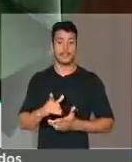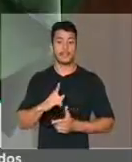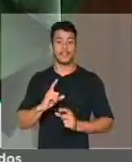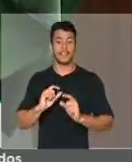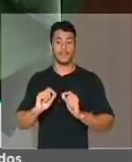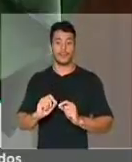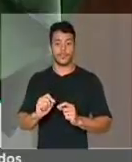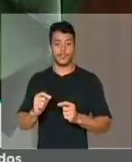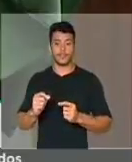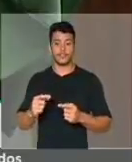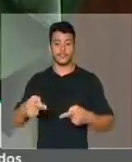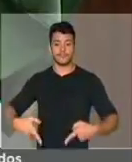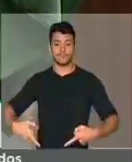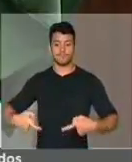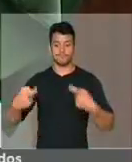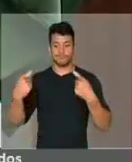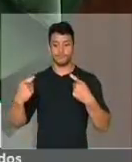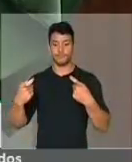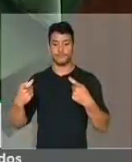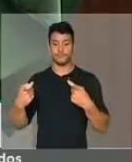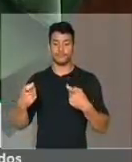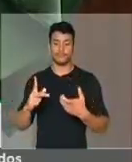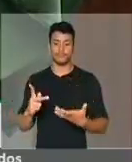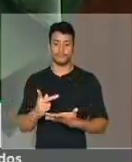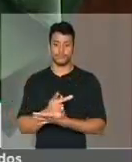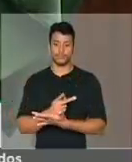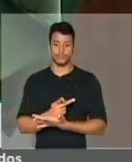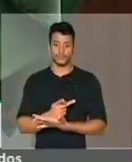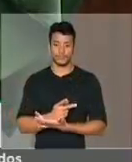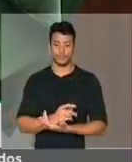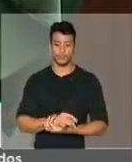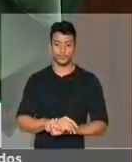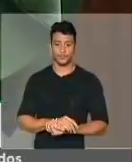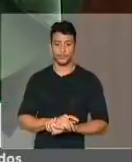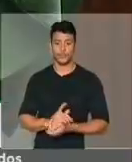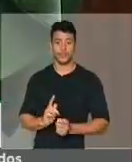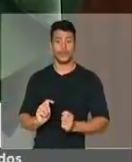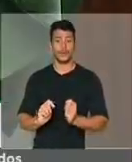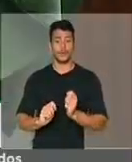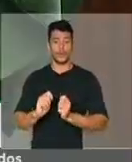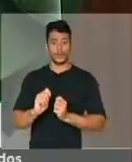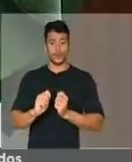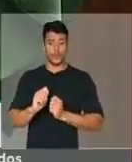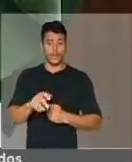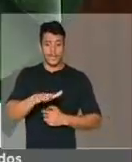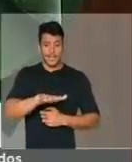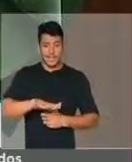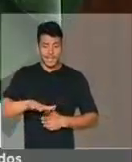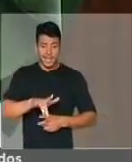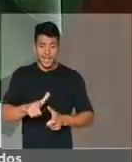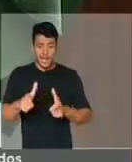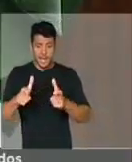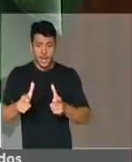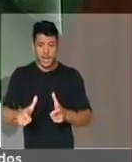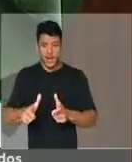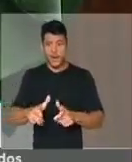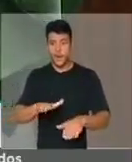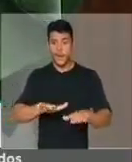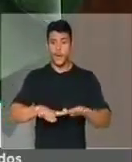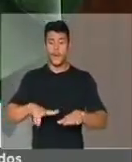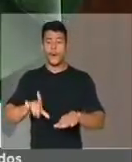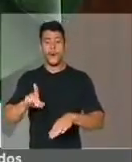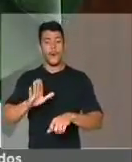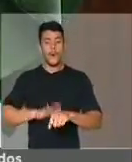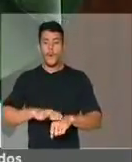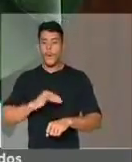a disputas territoriais entre quadrilhas rivais. O controle do território talvez seja o fator